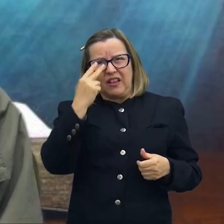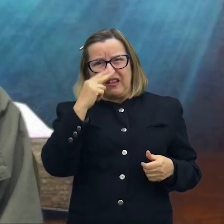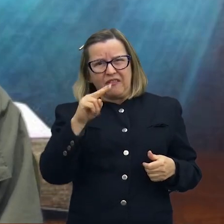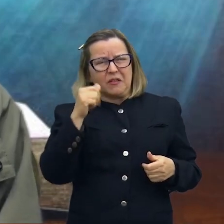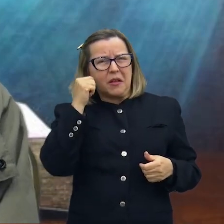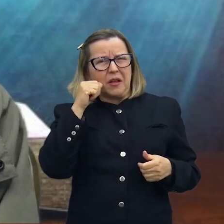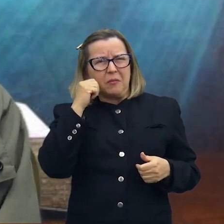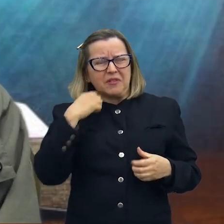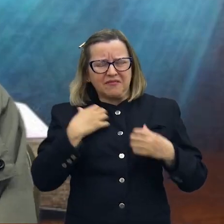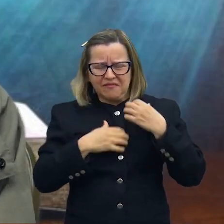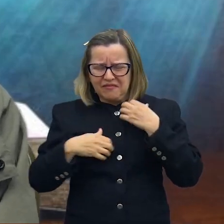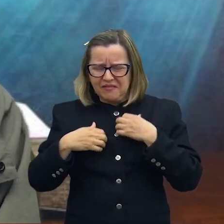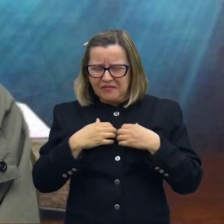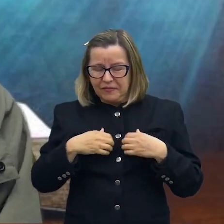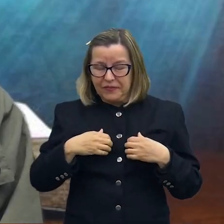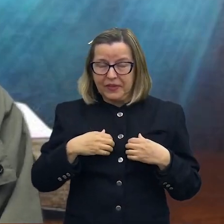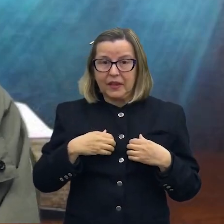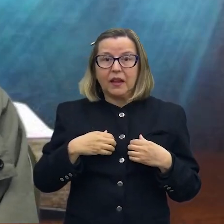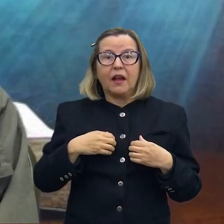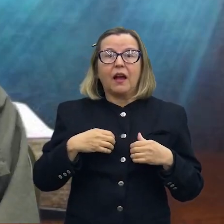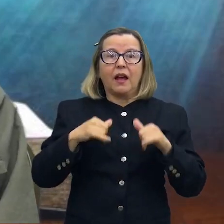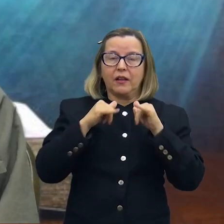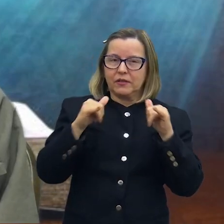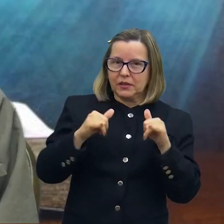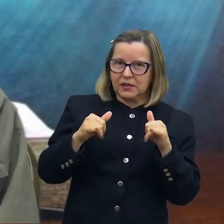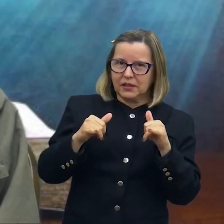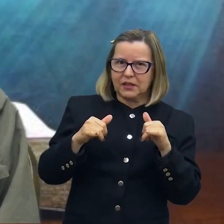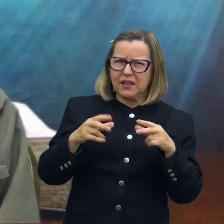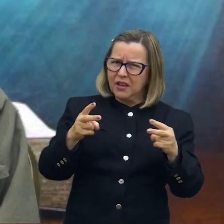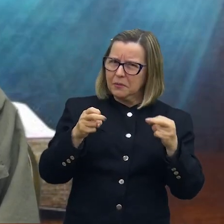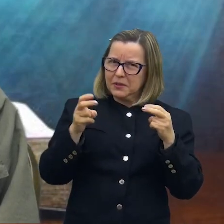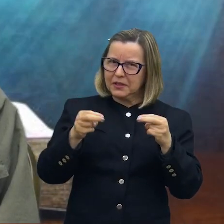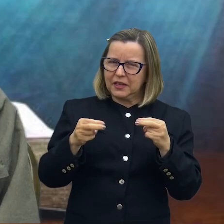olha, observe como o Pai está amando você.